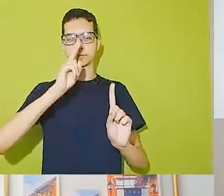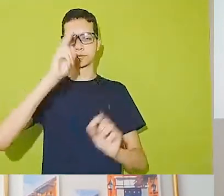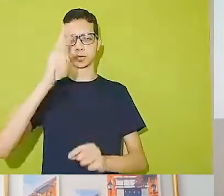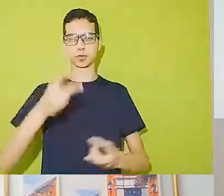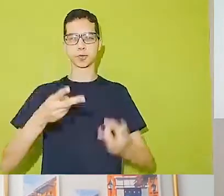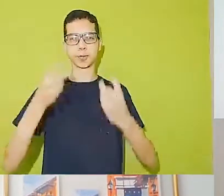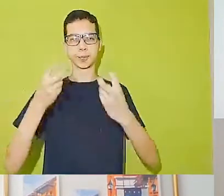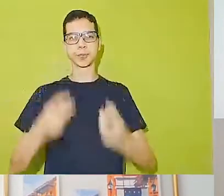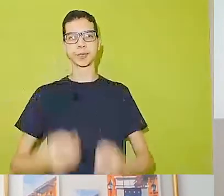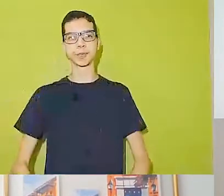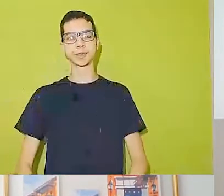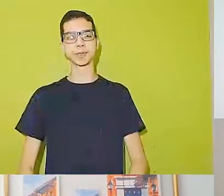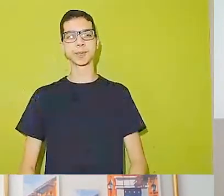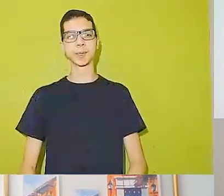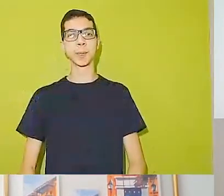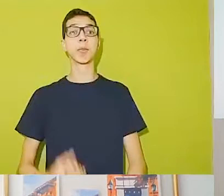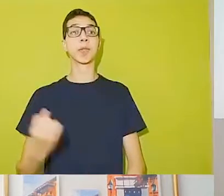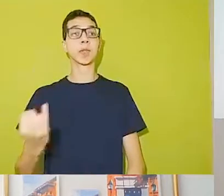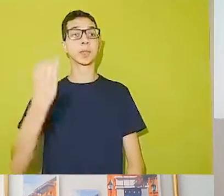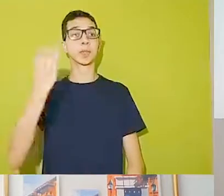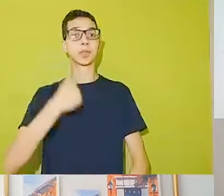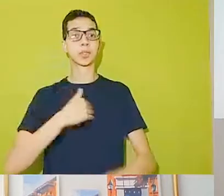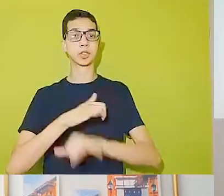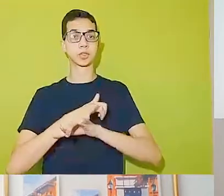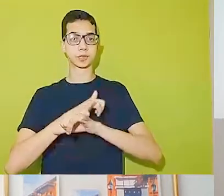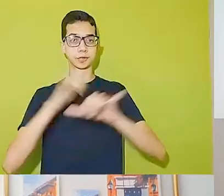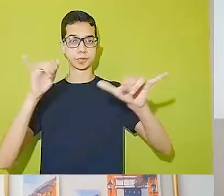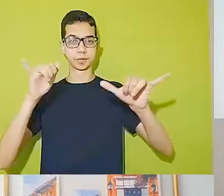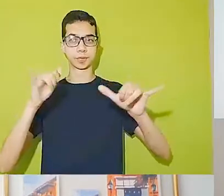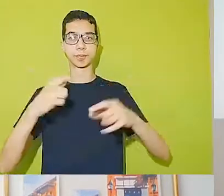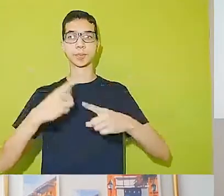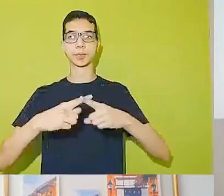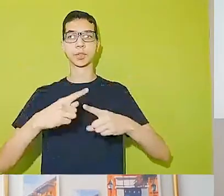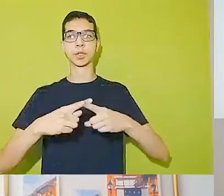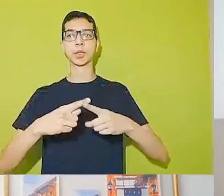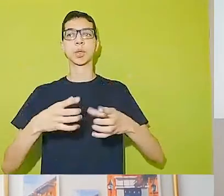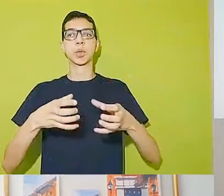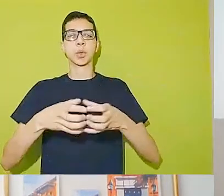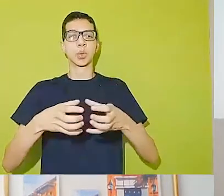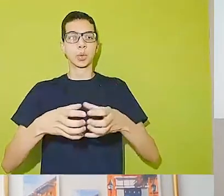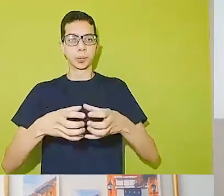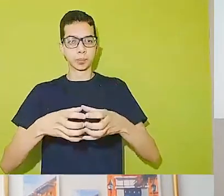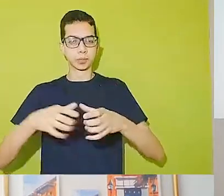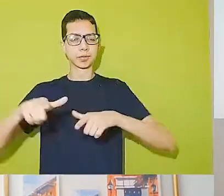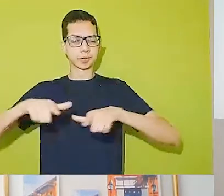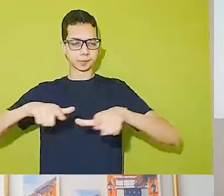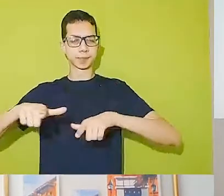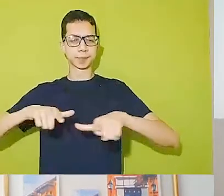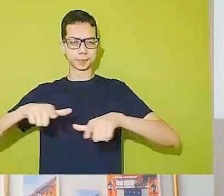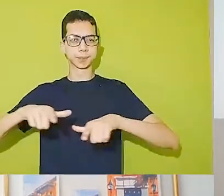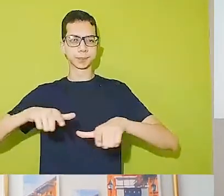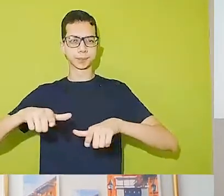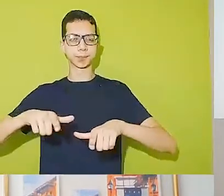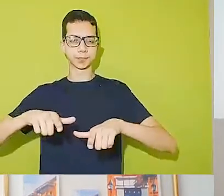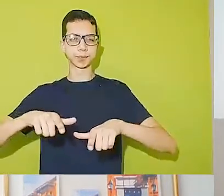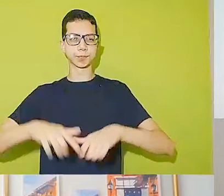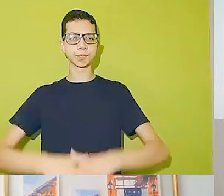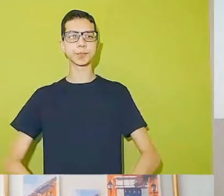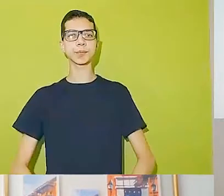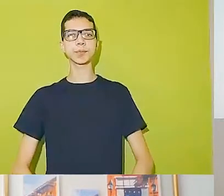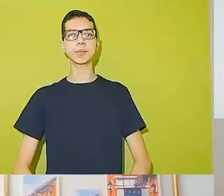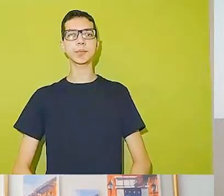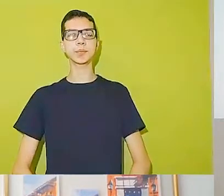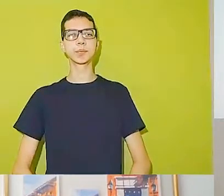muito importante dizer que esse grupo de trabalho que deu origem